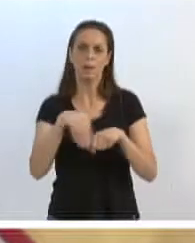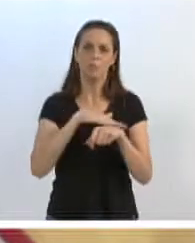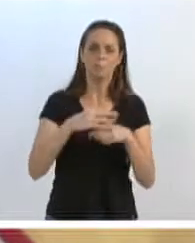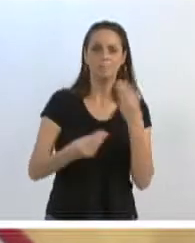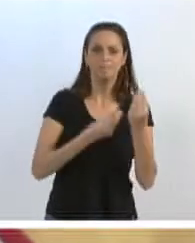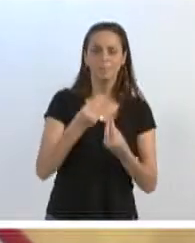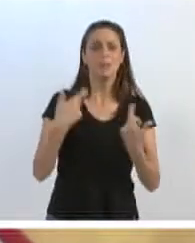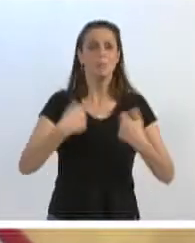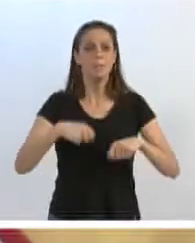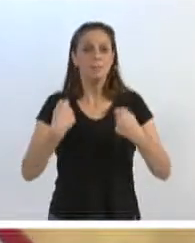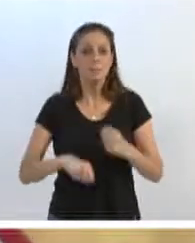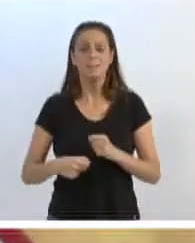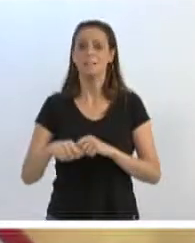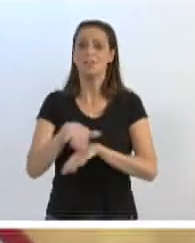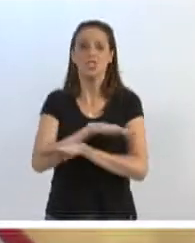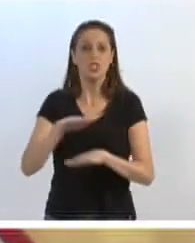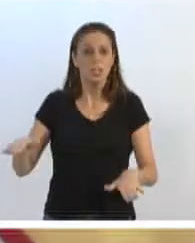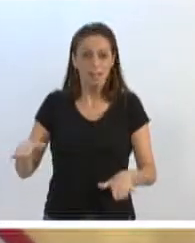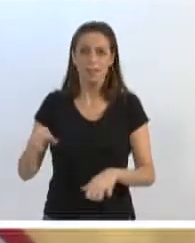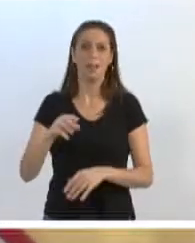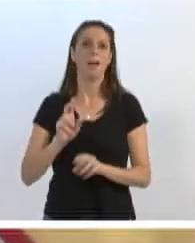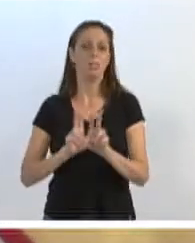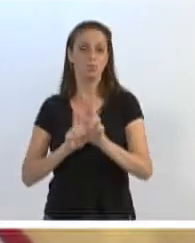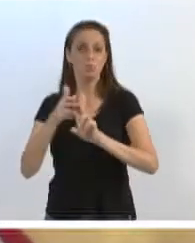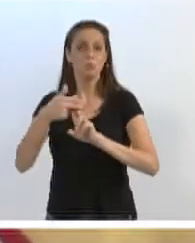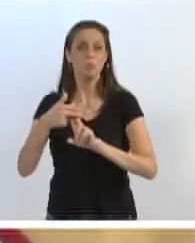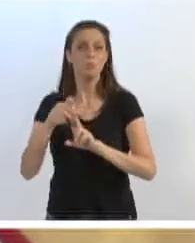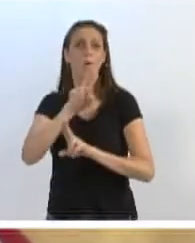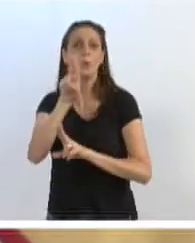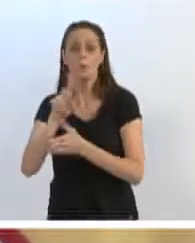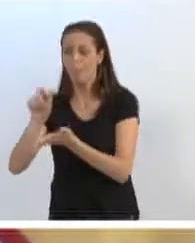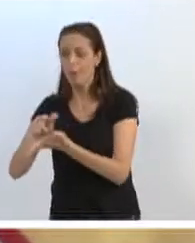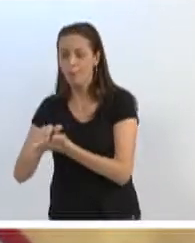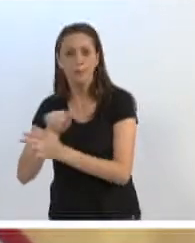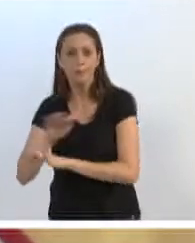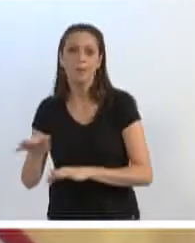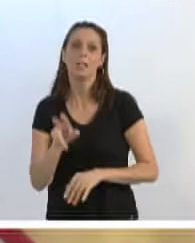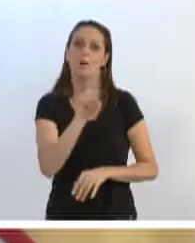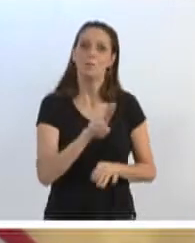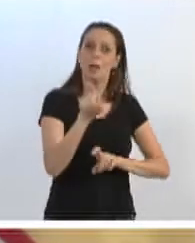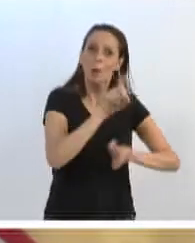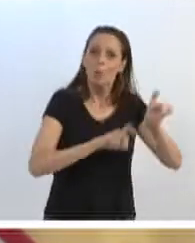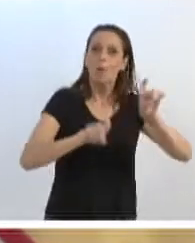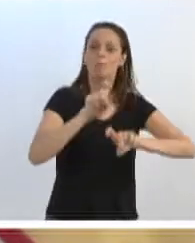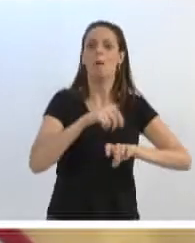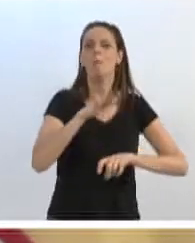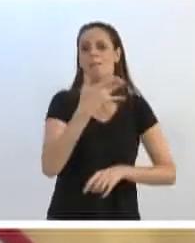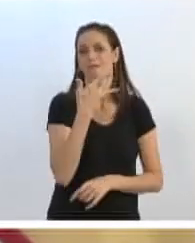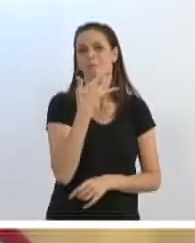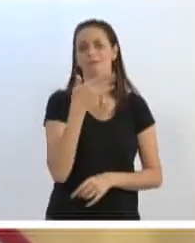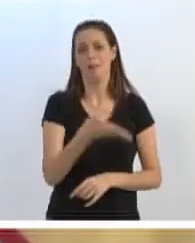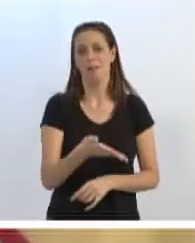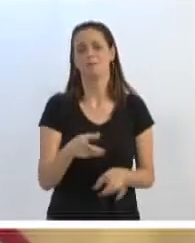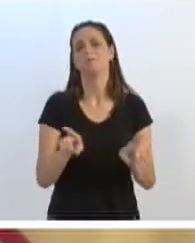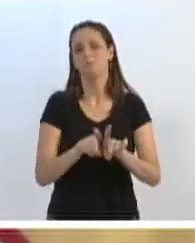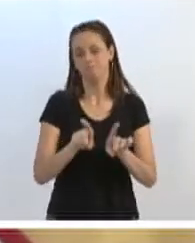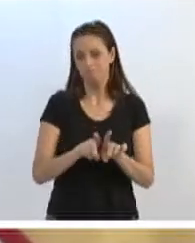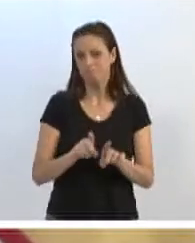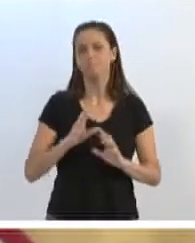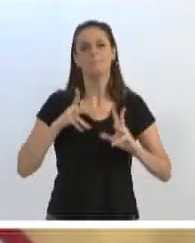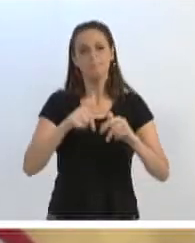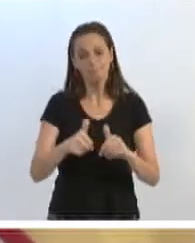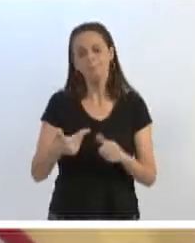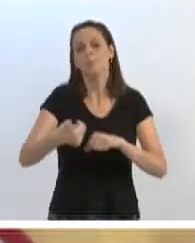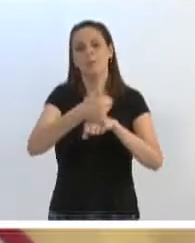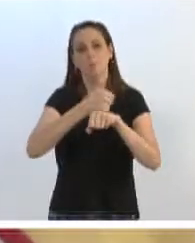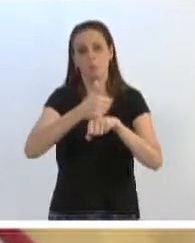da rede municipal de saúde aqui eu quero também fazer lembrança a todos os profissionais da furb os profissionais da secretaria